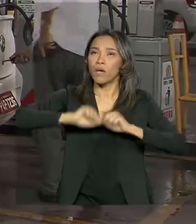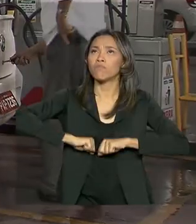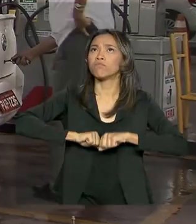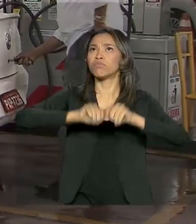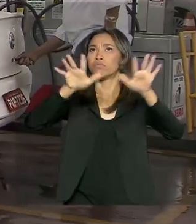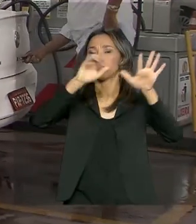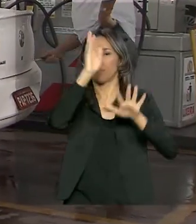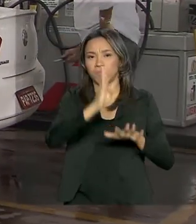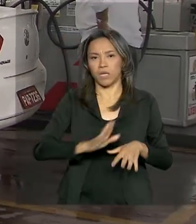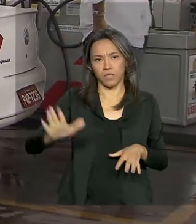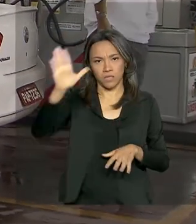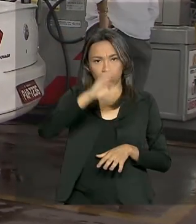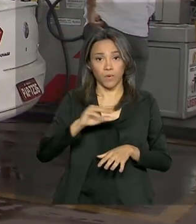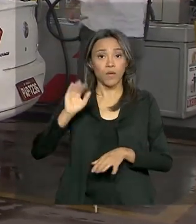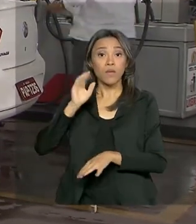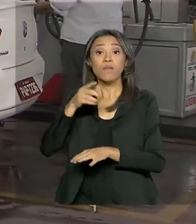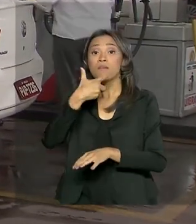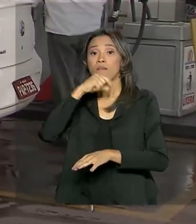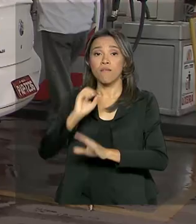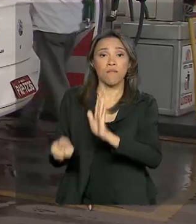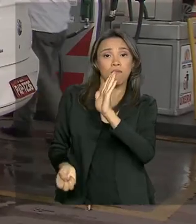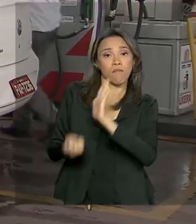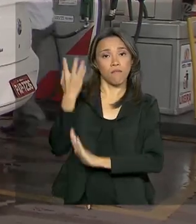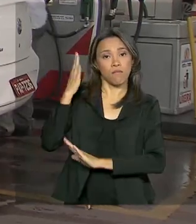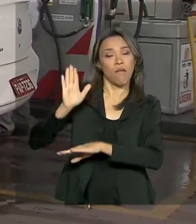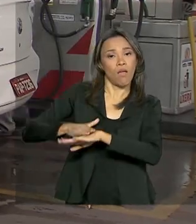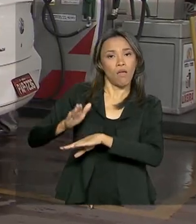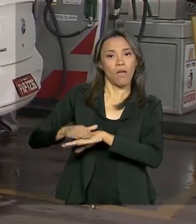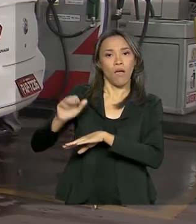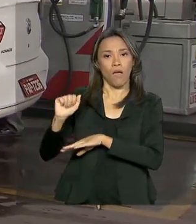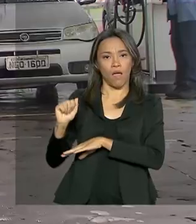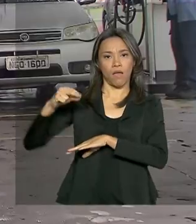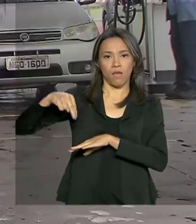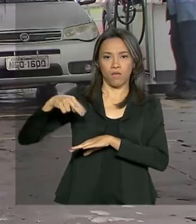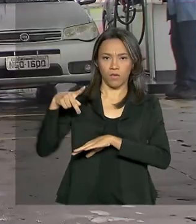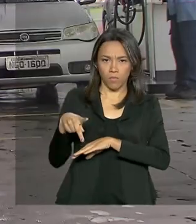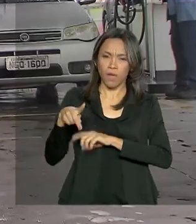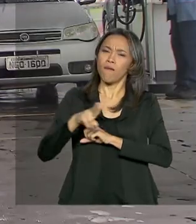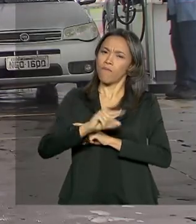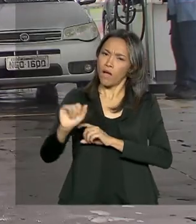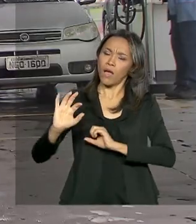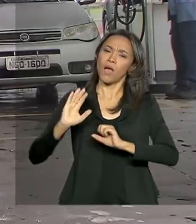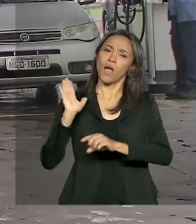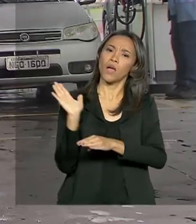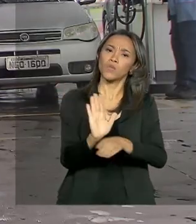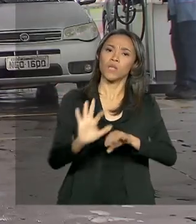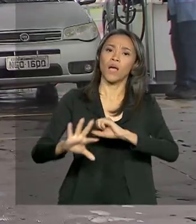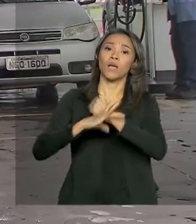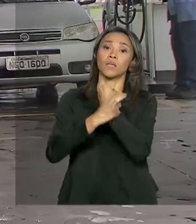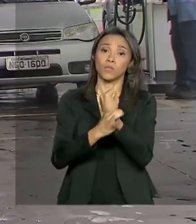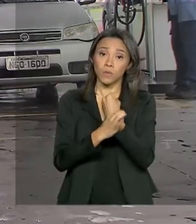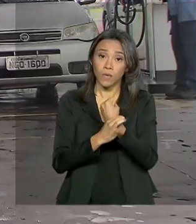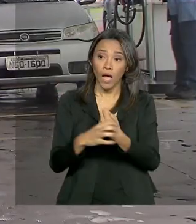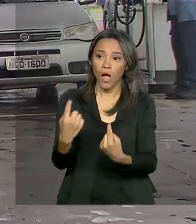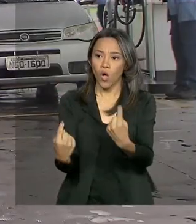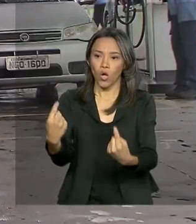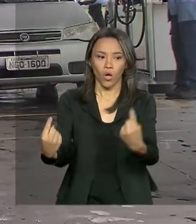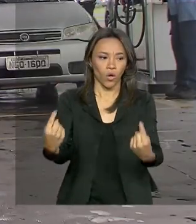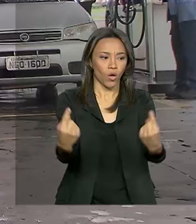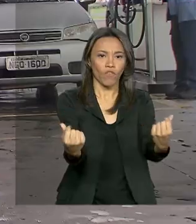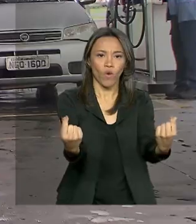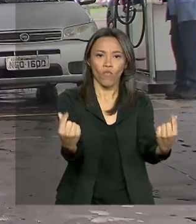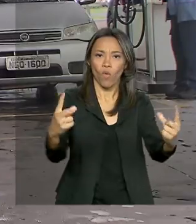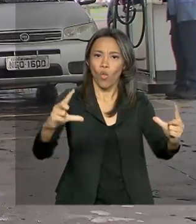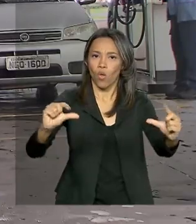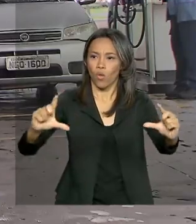app desenvolvido pela Agência Nacional de Petróleo, a ANP, vai ajudar a garantir a concorrência no mercado de combustíveis que